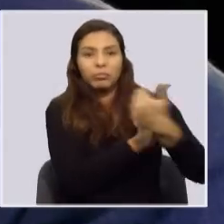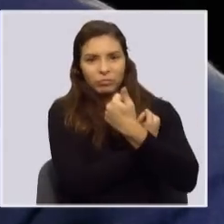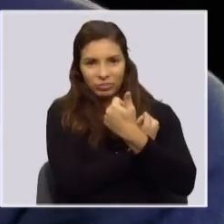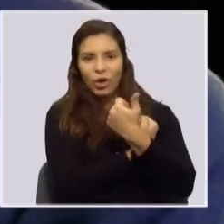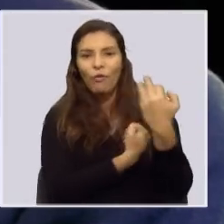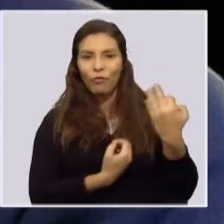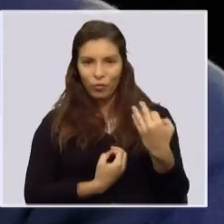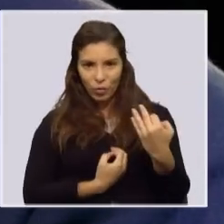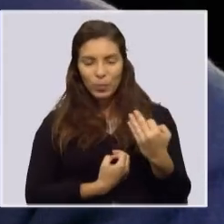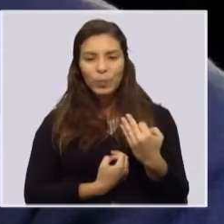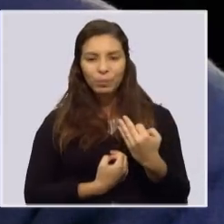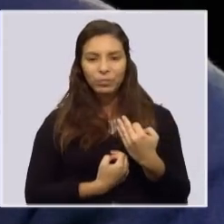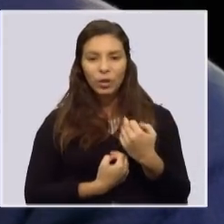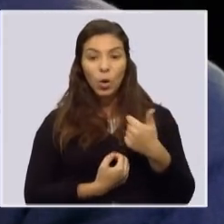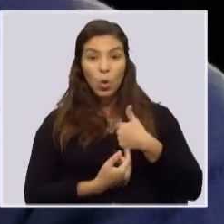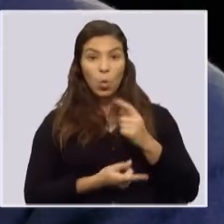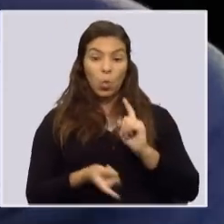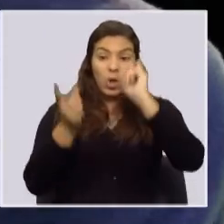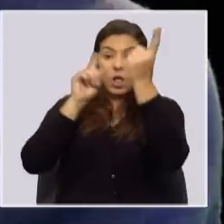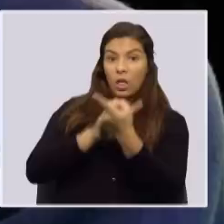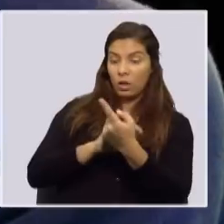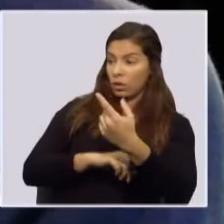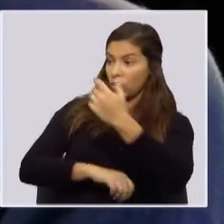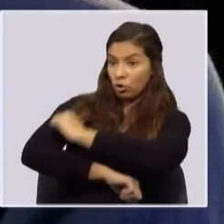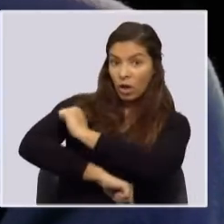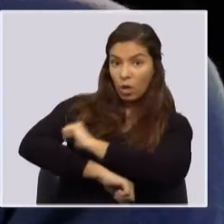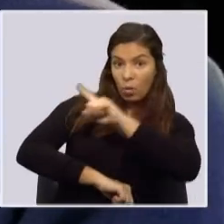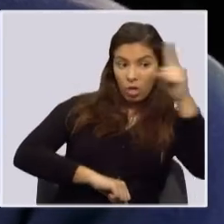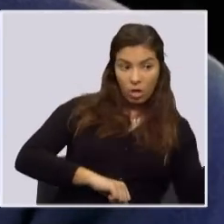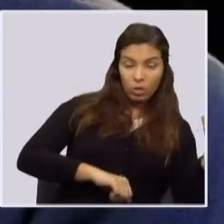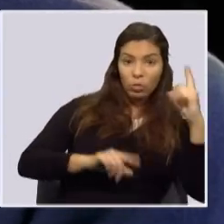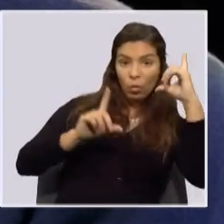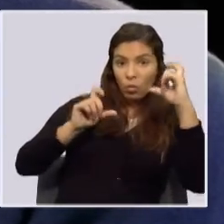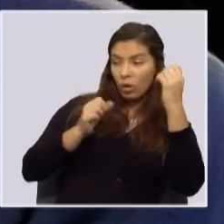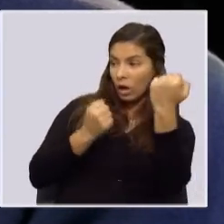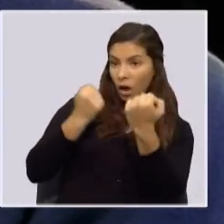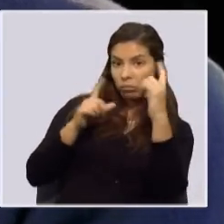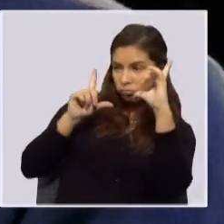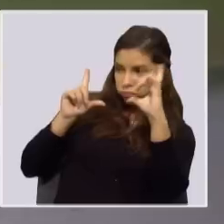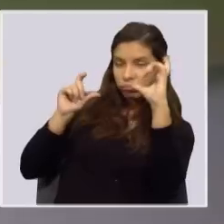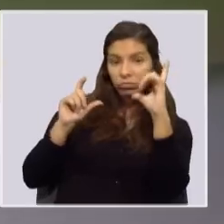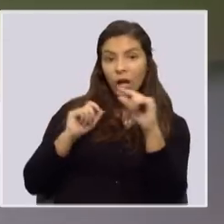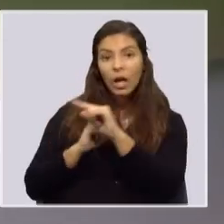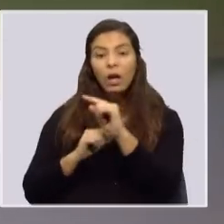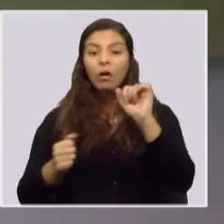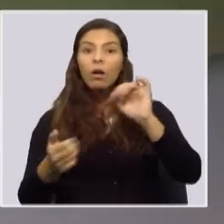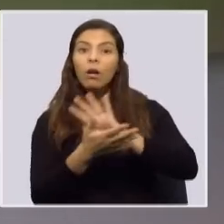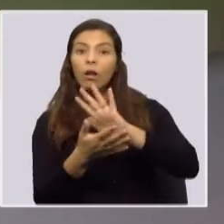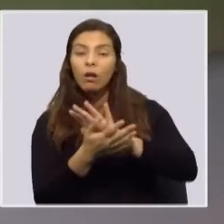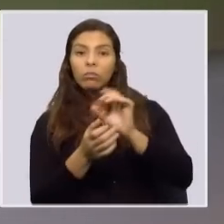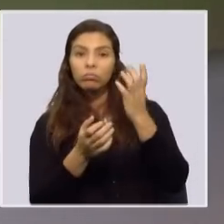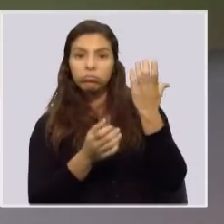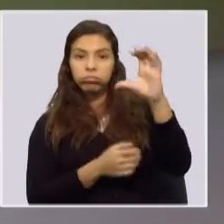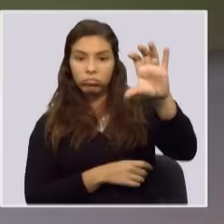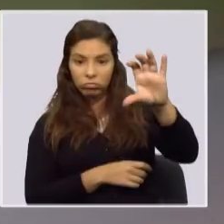aí que se deu o abraço. Foi aí que se deu o abraço, e eu do outro lado da janela registro esse abraço. E entretanto a fotografia tinha